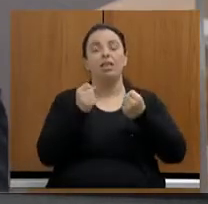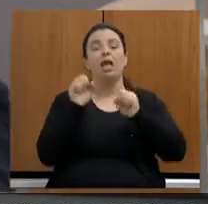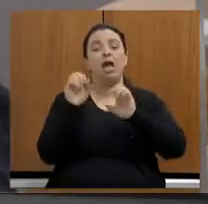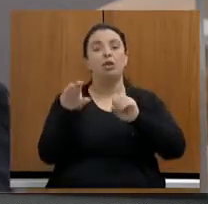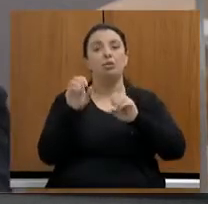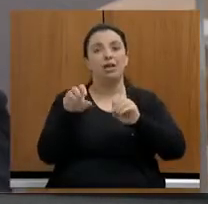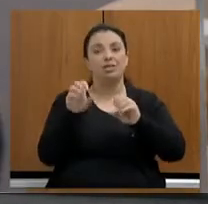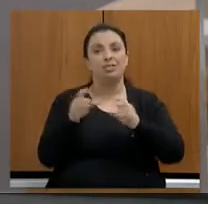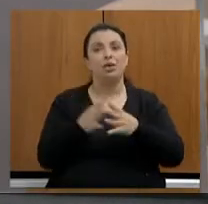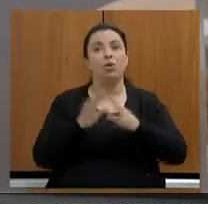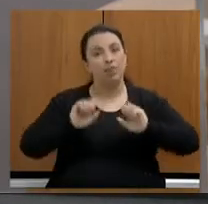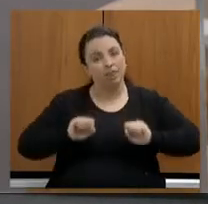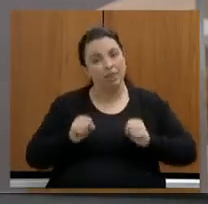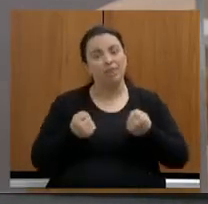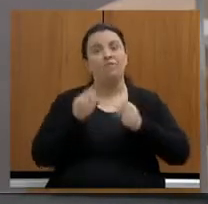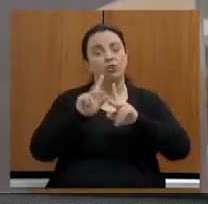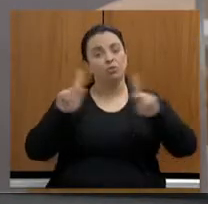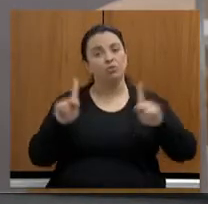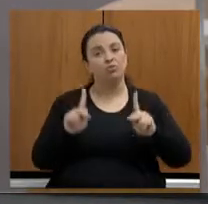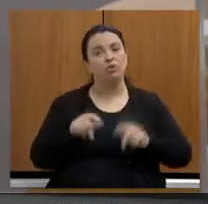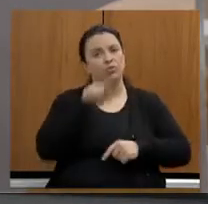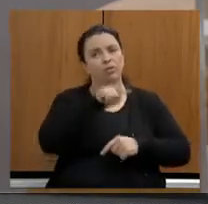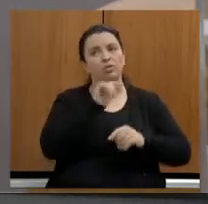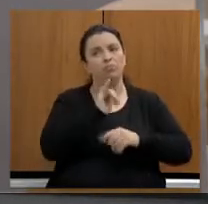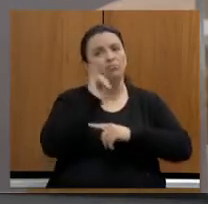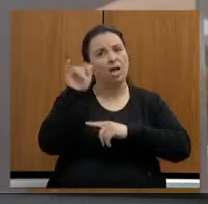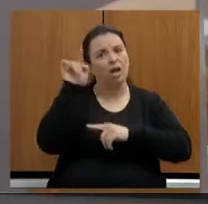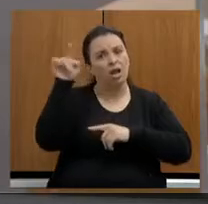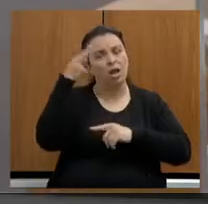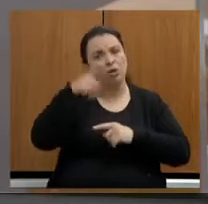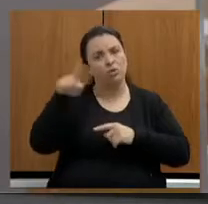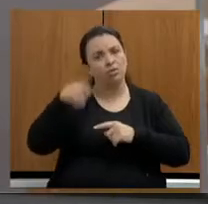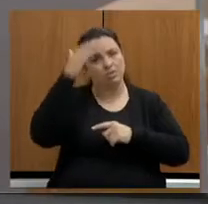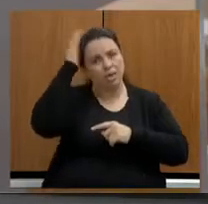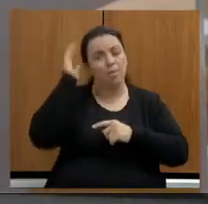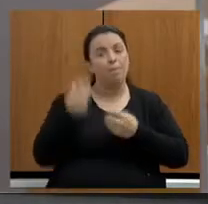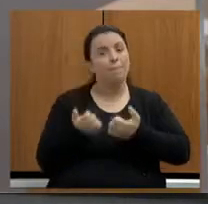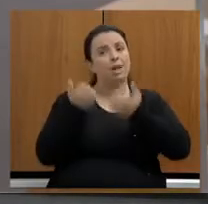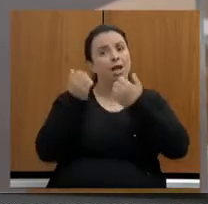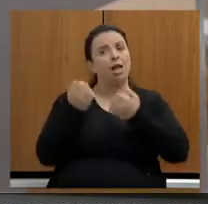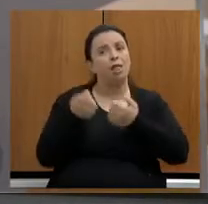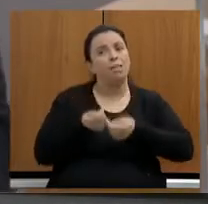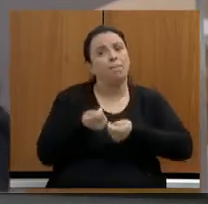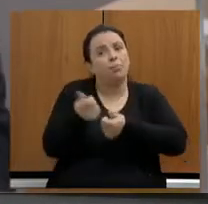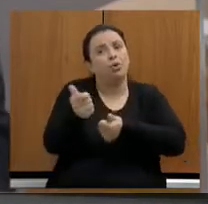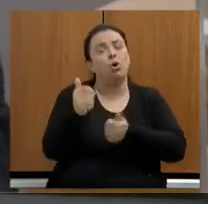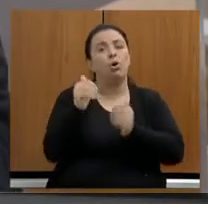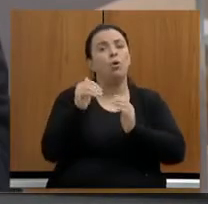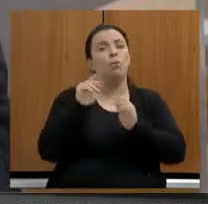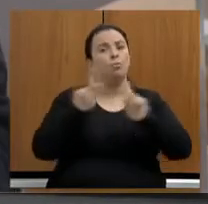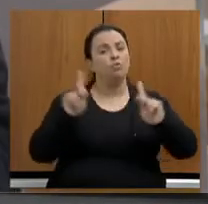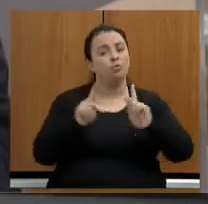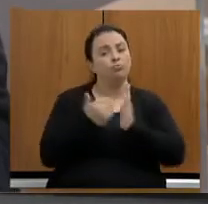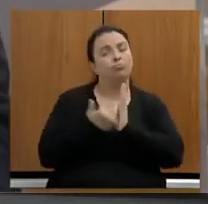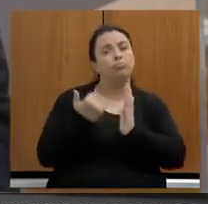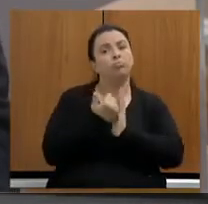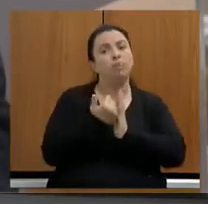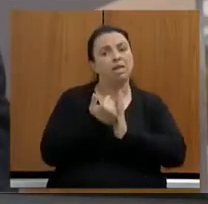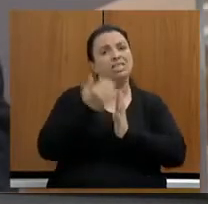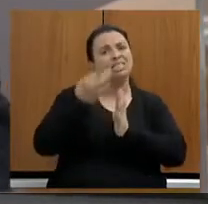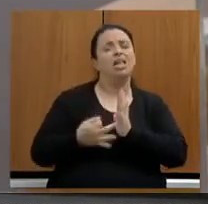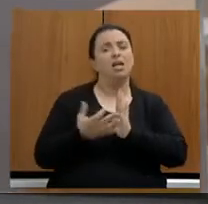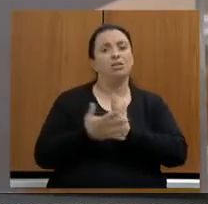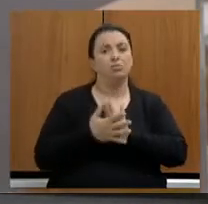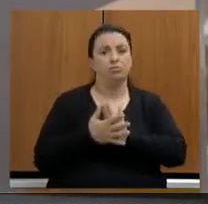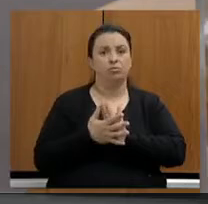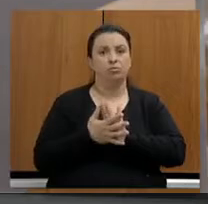professores e levar isso ao Zema poder dar o reajuste necessário que os professores realmente é preciso e ainda é pouco é